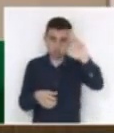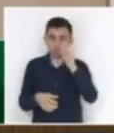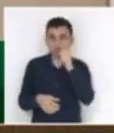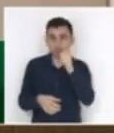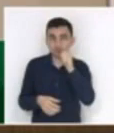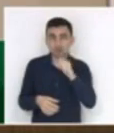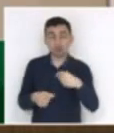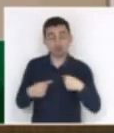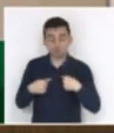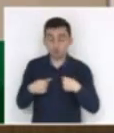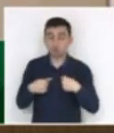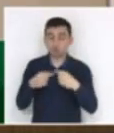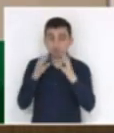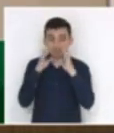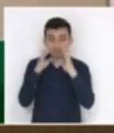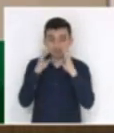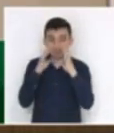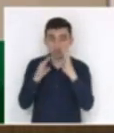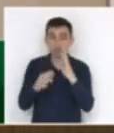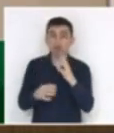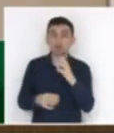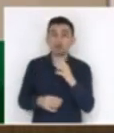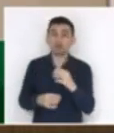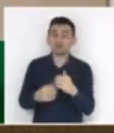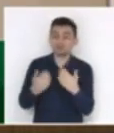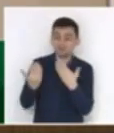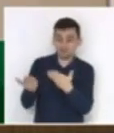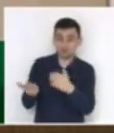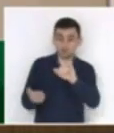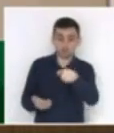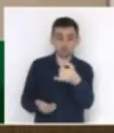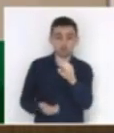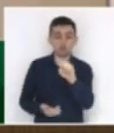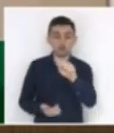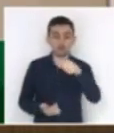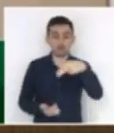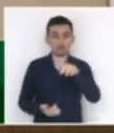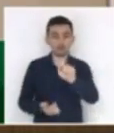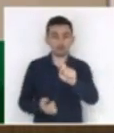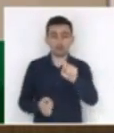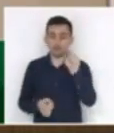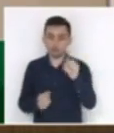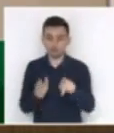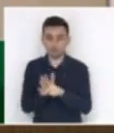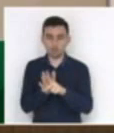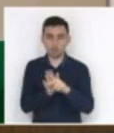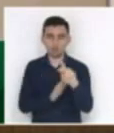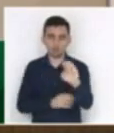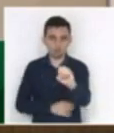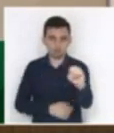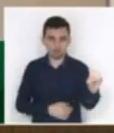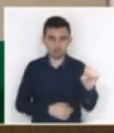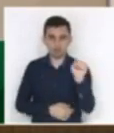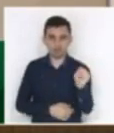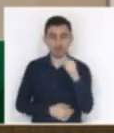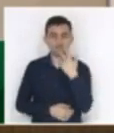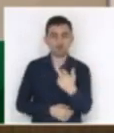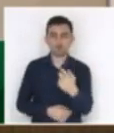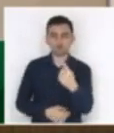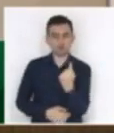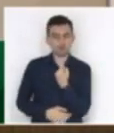atenção também o depoimento, a voz de Joana Sebe, que é uma mulher do Oeste de Santa Catarina, que diz sozinha não dá para